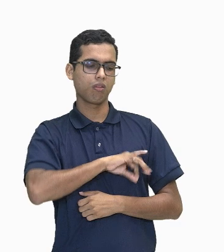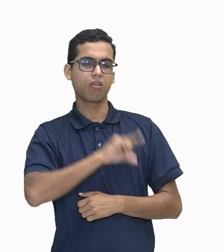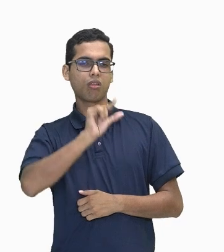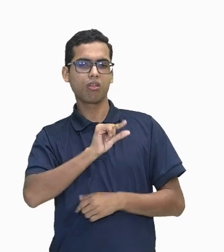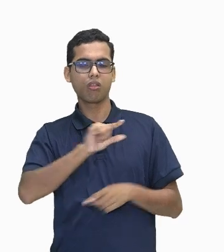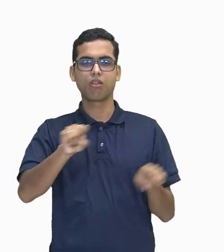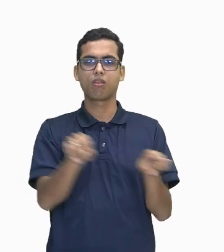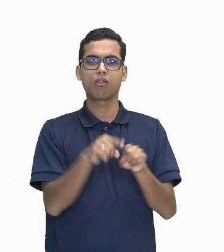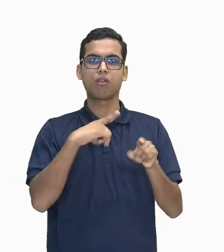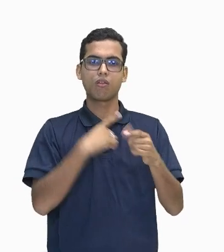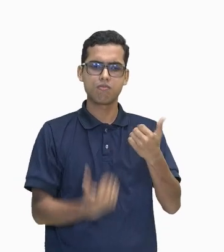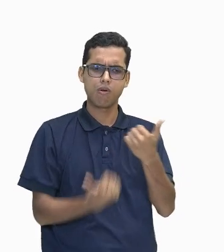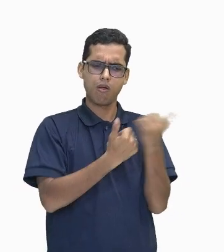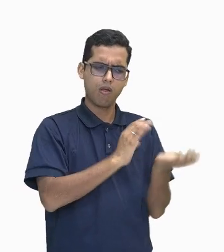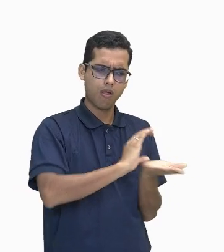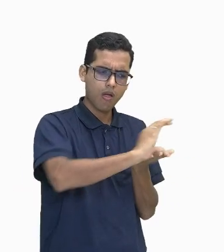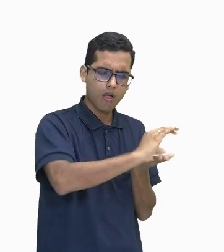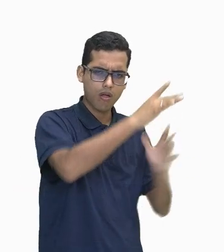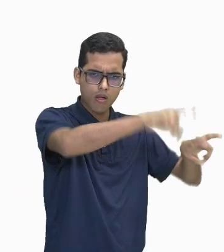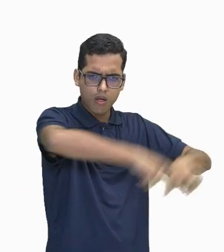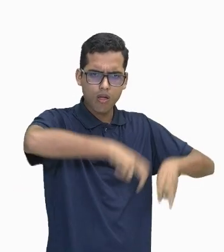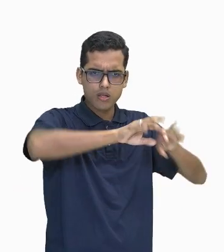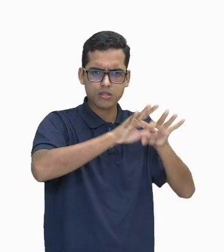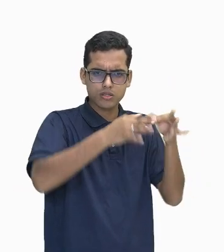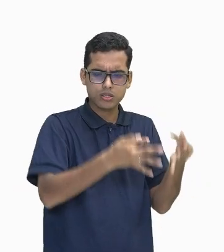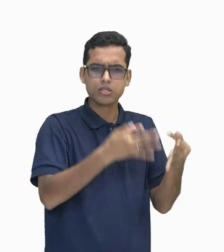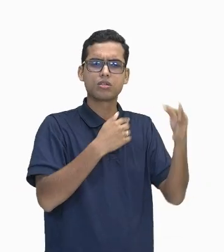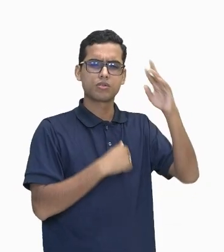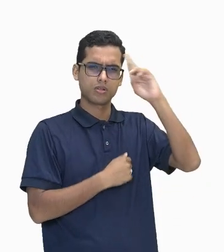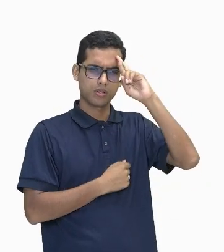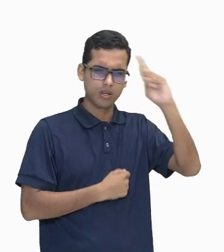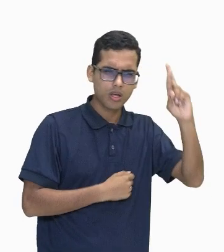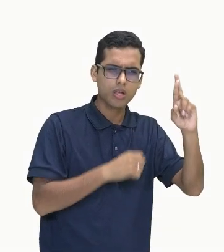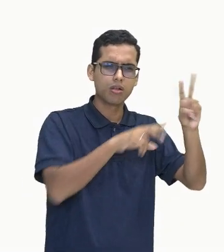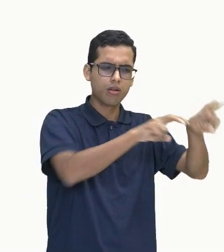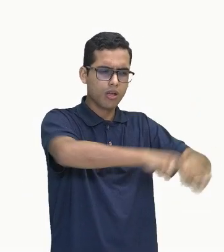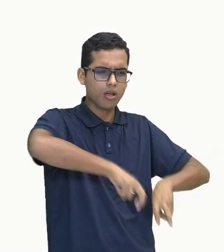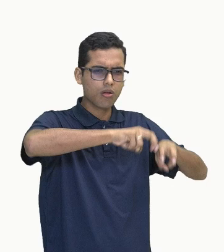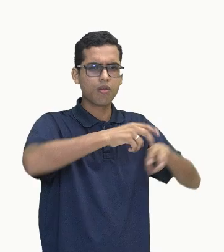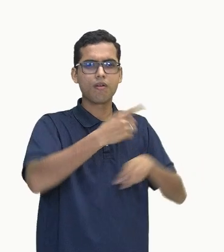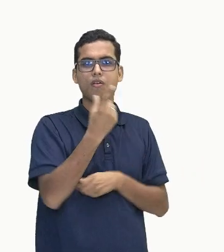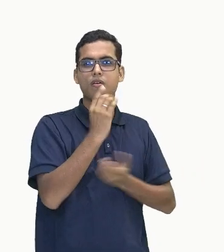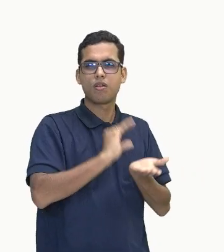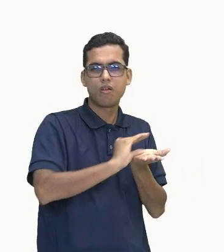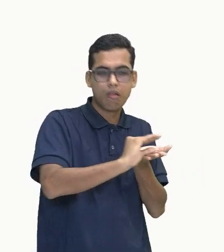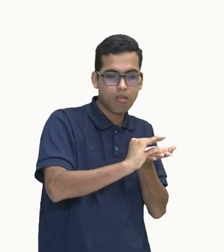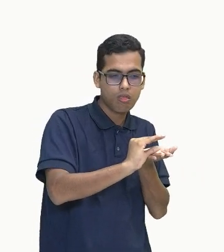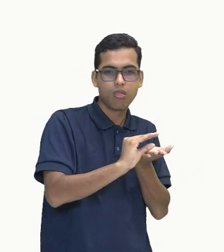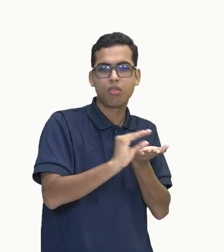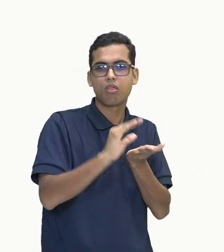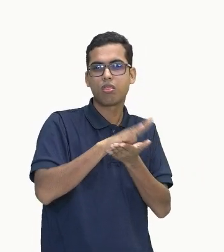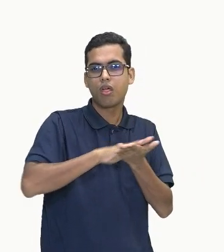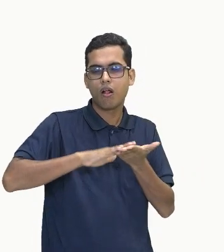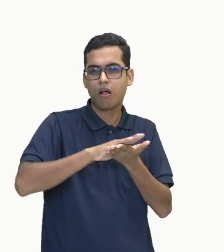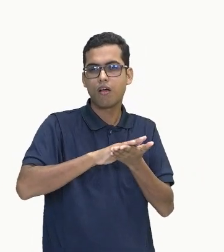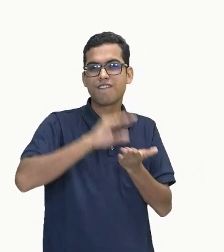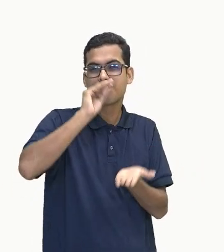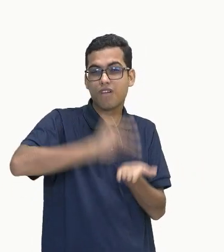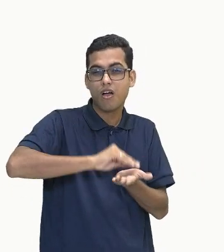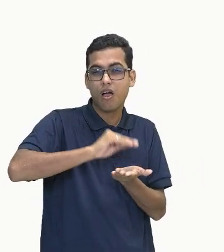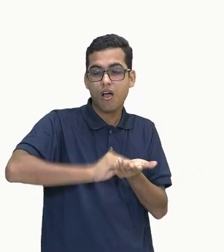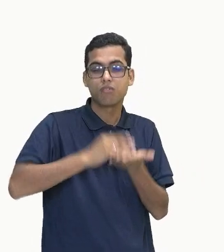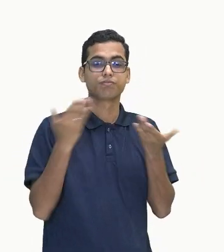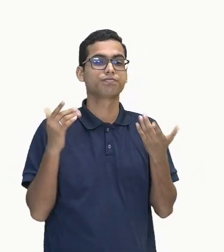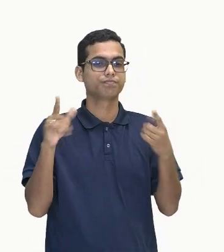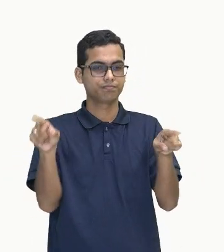aos pequenos agricultores. Então, esses são os que nós chamamos de fatores repulsivos, tá bom? Então, pontuei